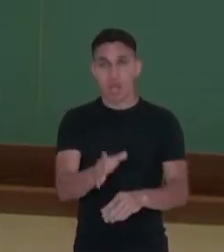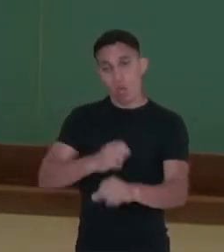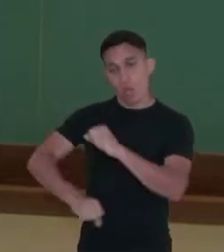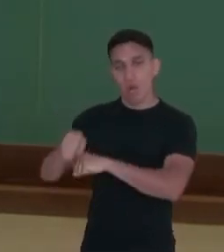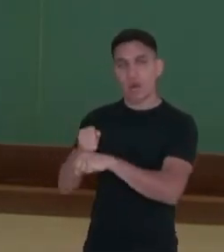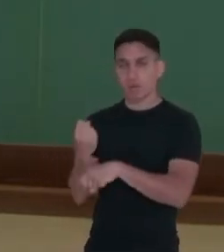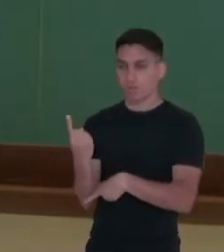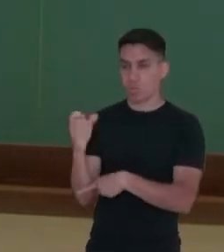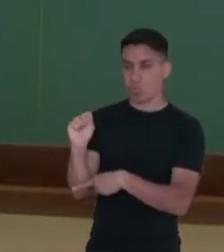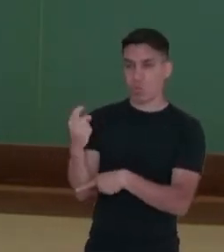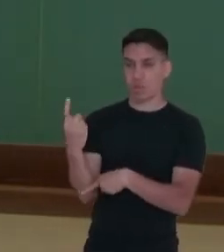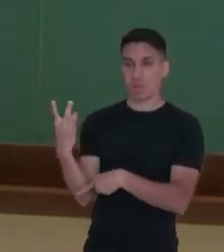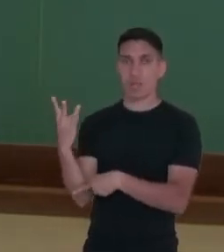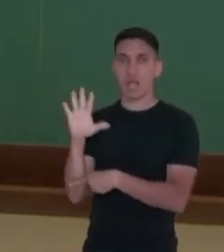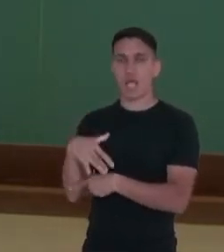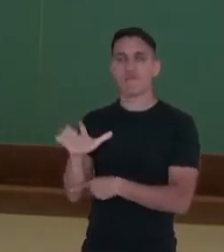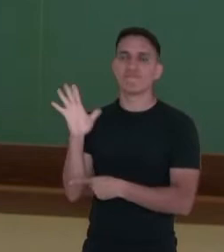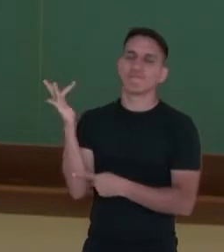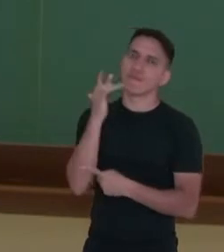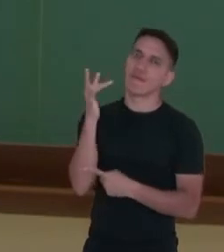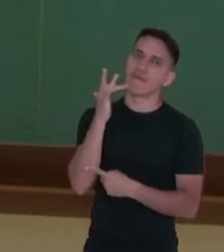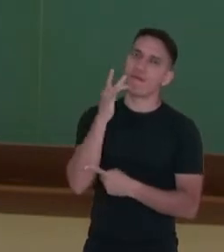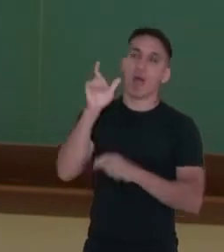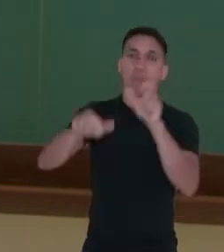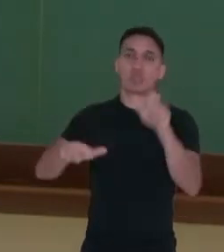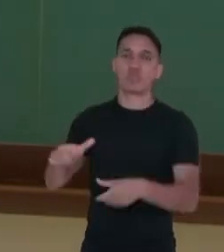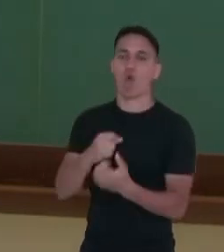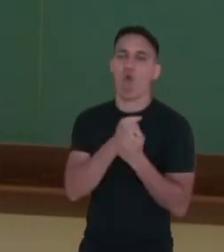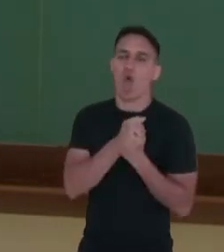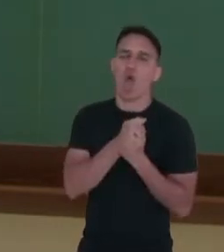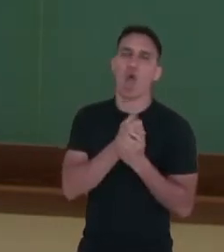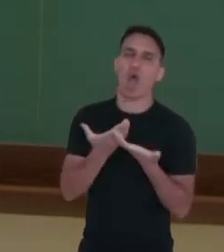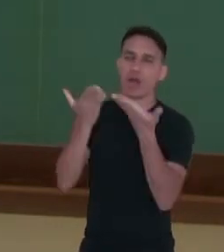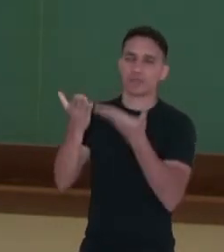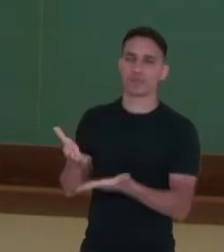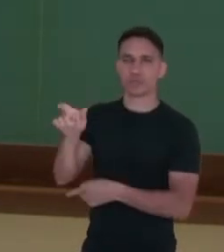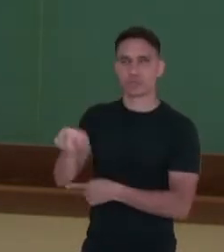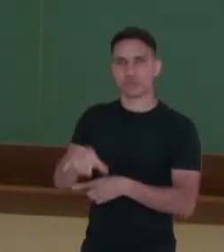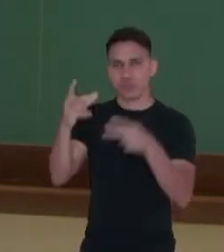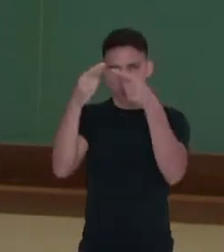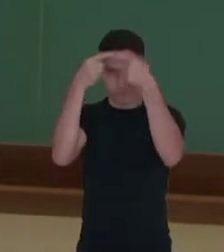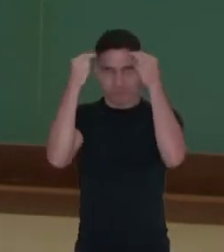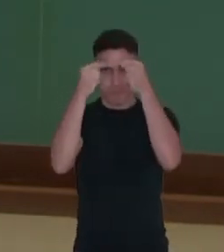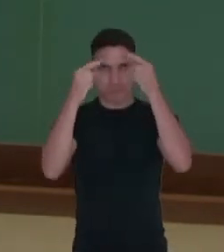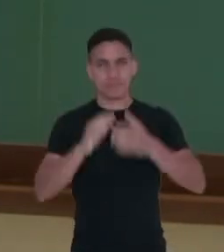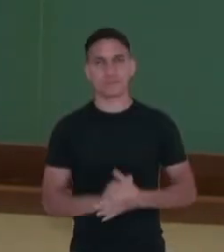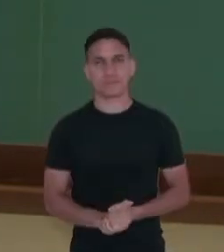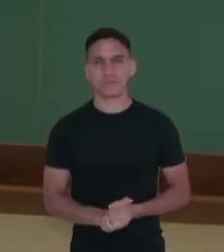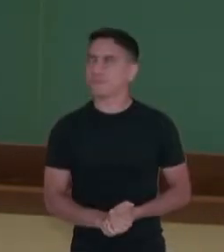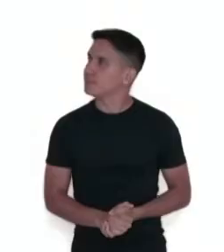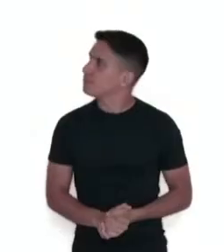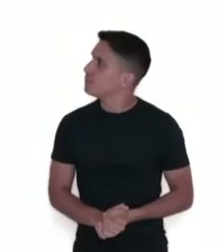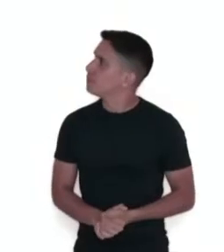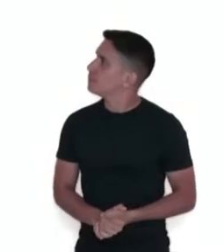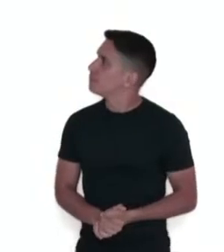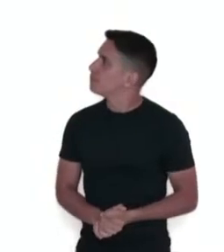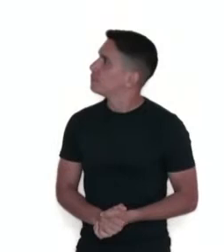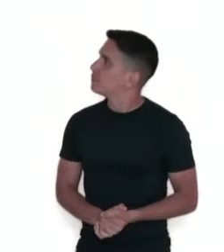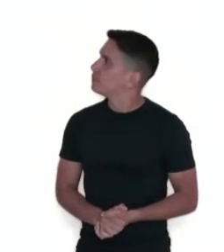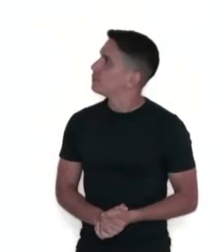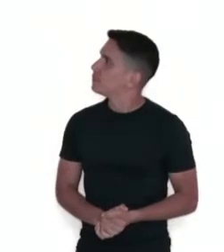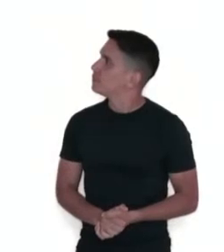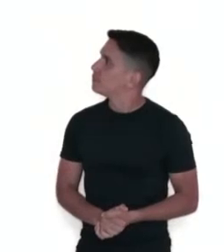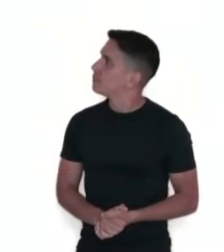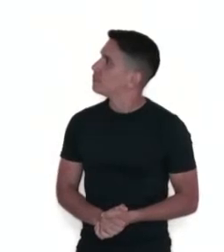o favorito entre os fãs, entre os admiradores da Jane Austen, tá ok? Jane Austen wrote the